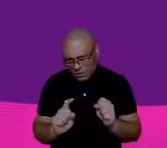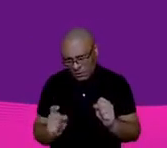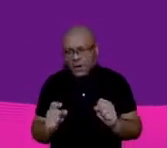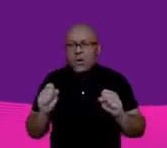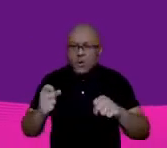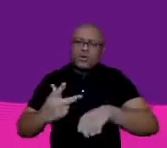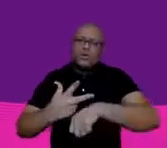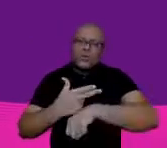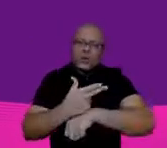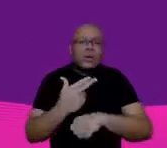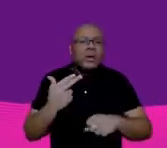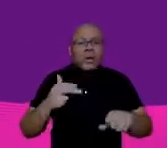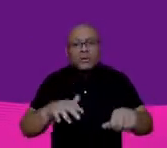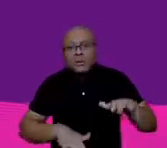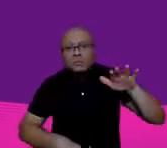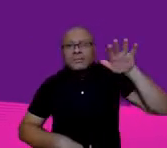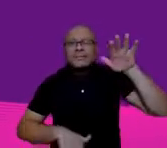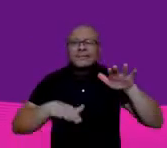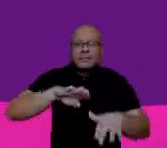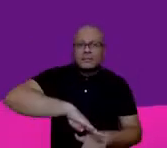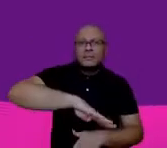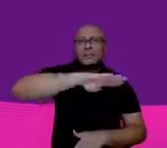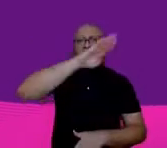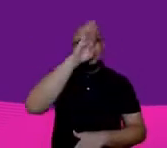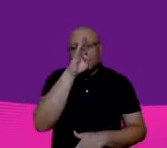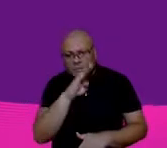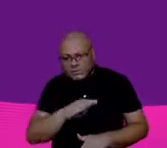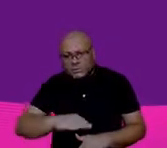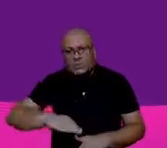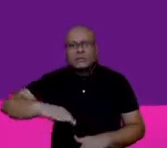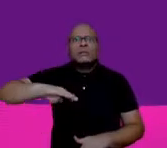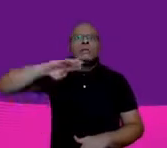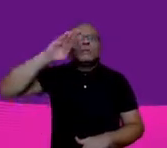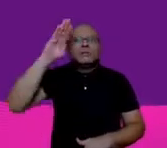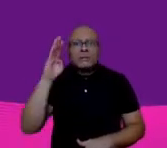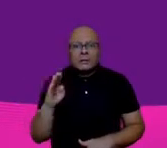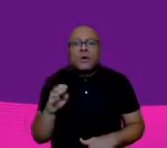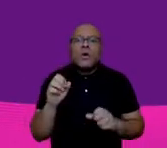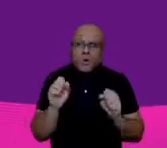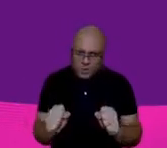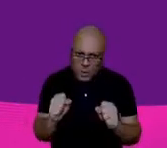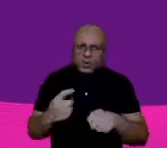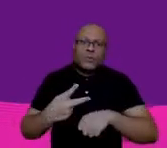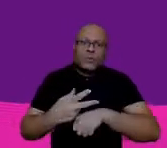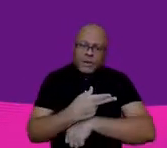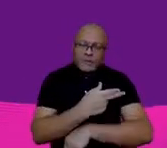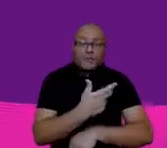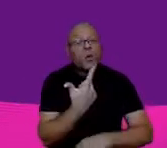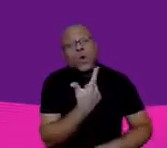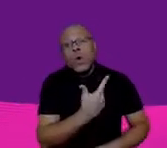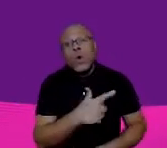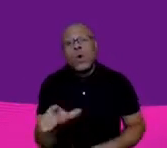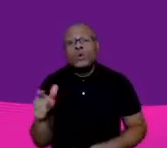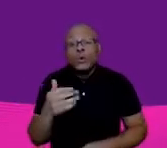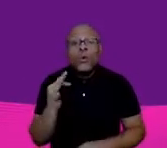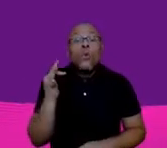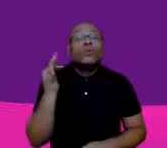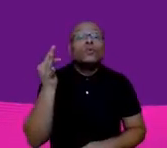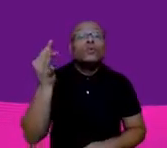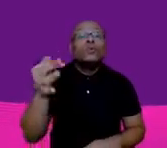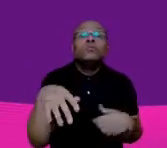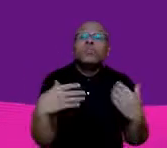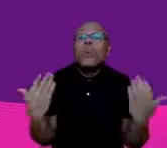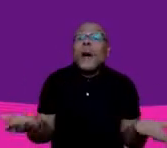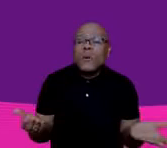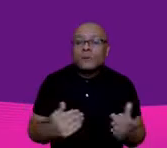flutuando muito? Talvez pode operar. É assim que a gente faz hoje em dia. E para onde a gente está indo, gente? Aqui eu trouxe 6